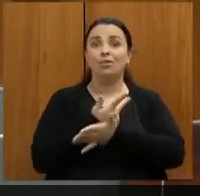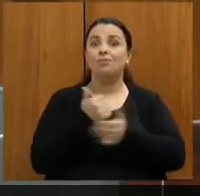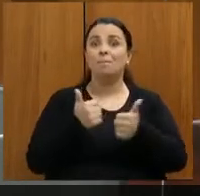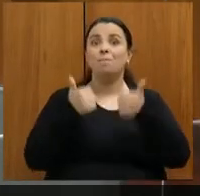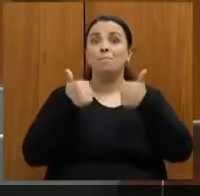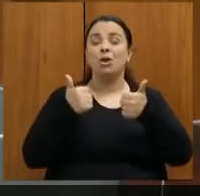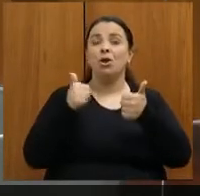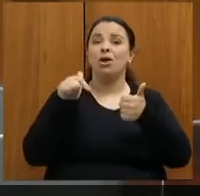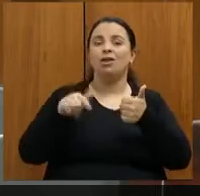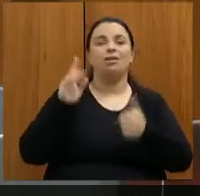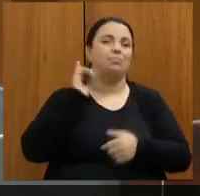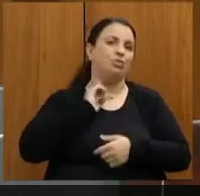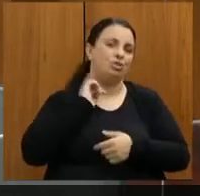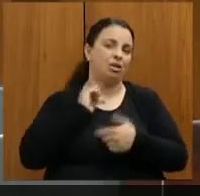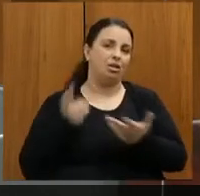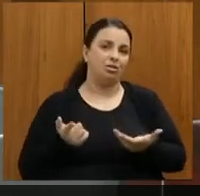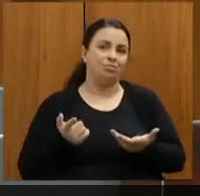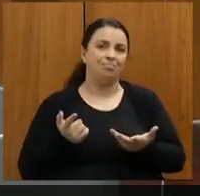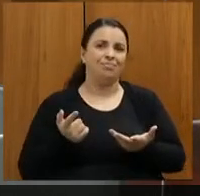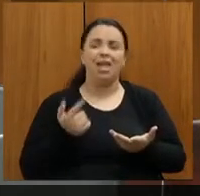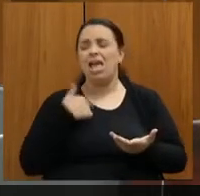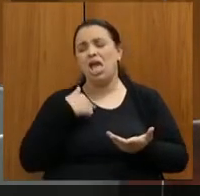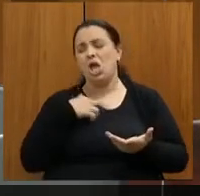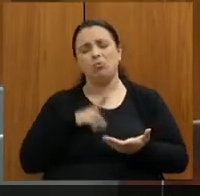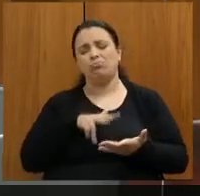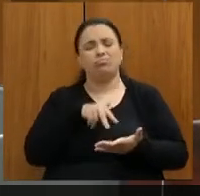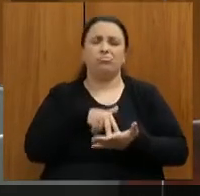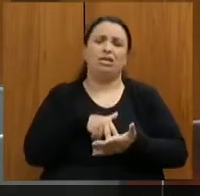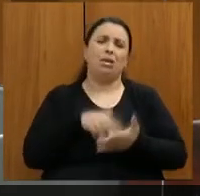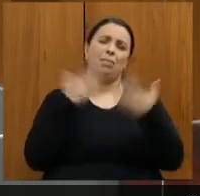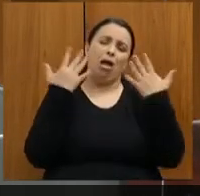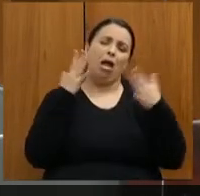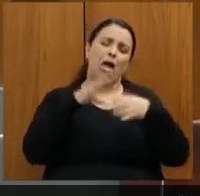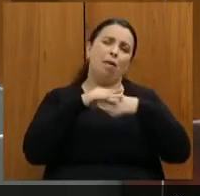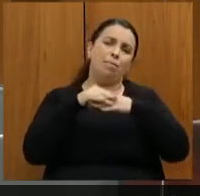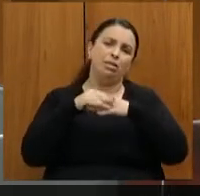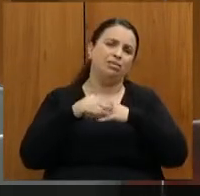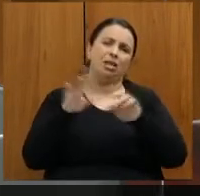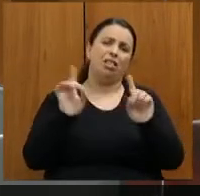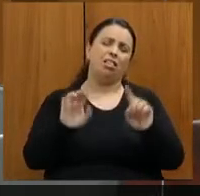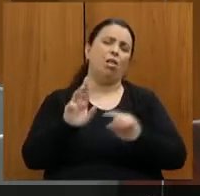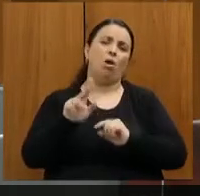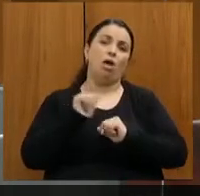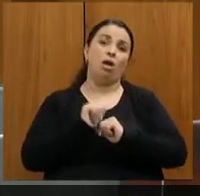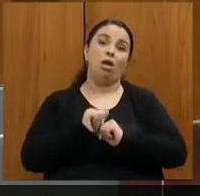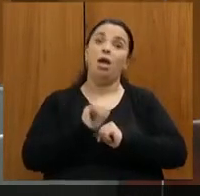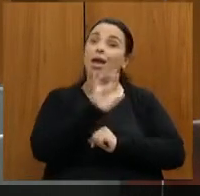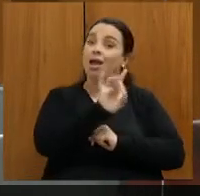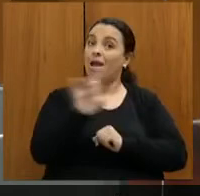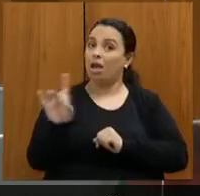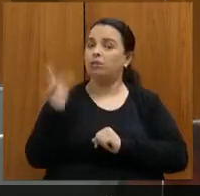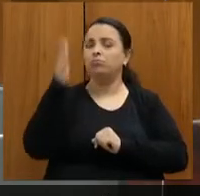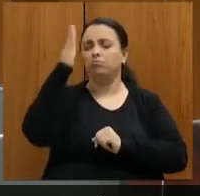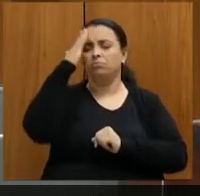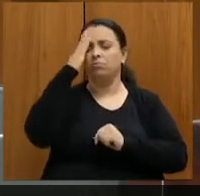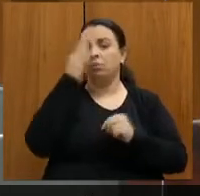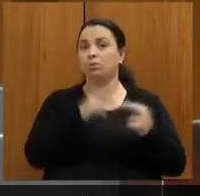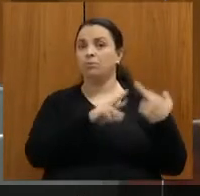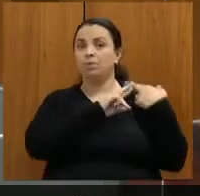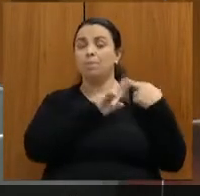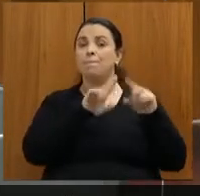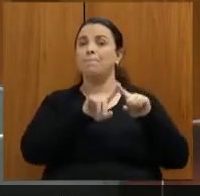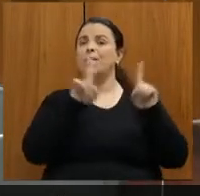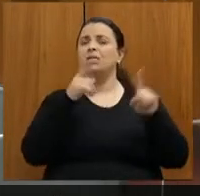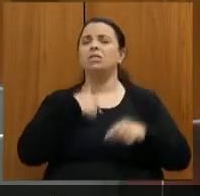eu não vim aqui como disse a deputada para parabenizar porque cada um sabe da sua responsabilidade mas eu tenho convicção